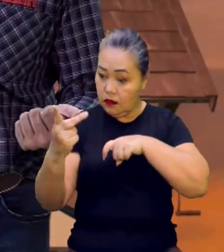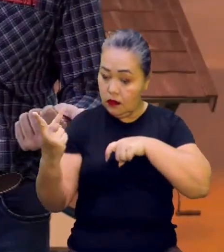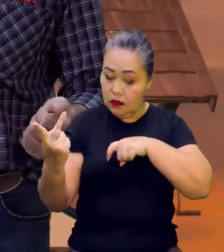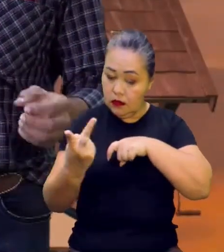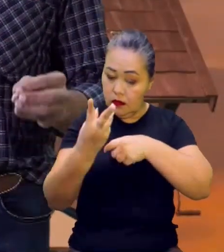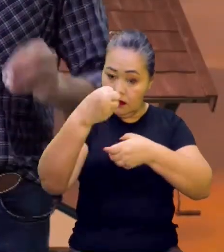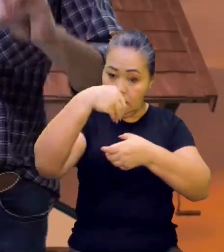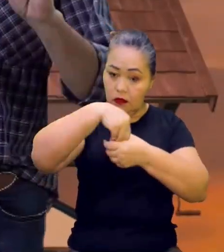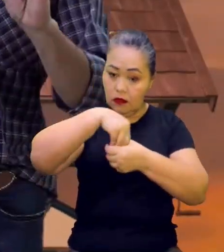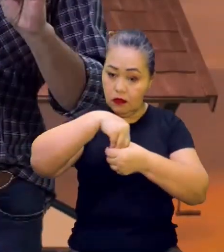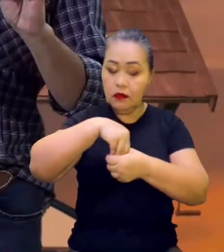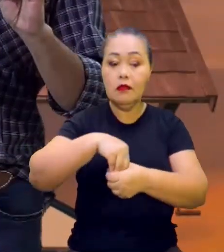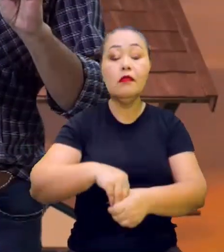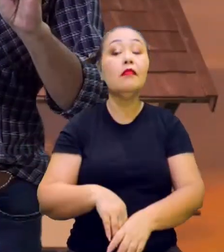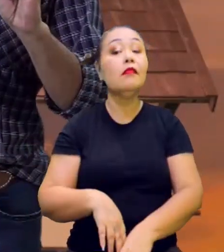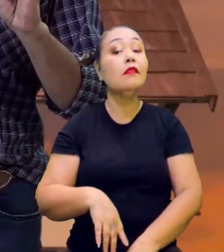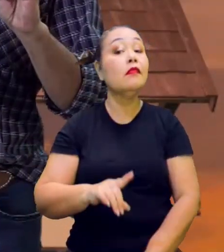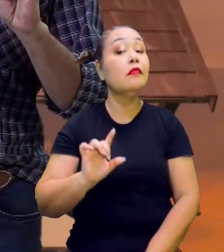agricultura,